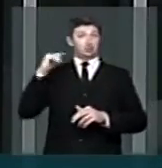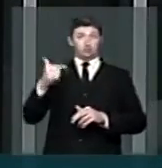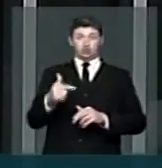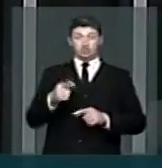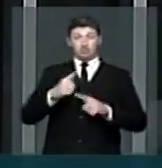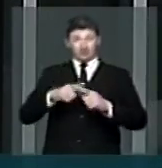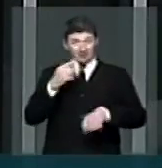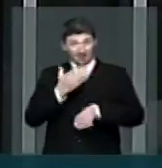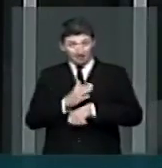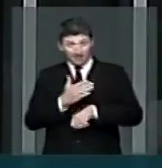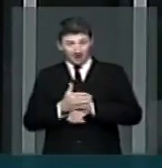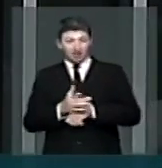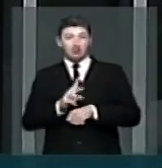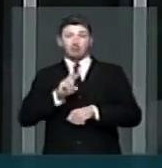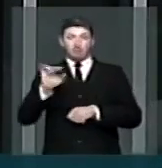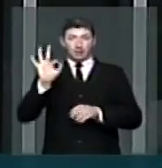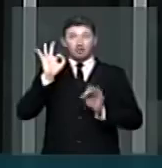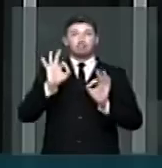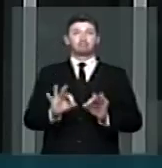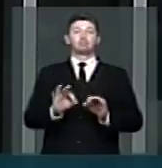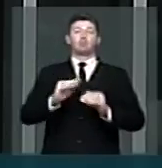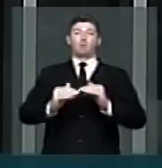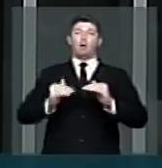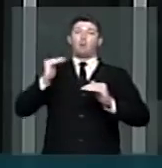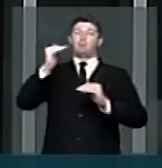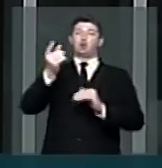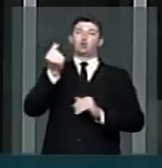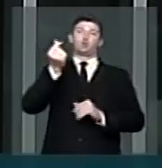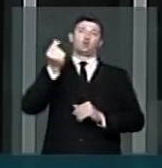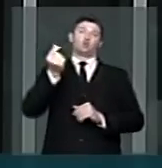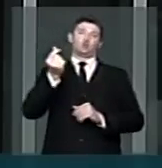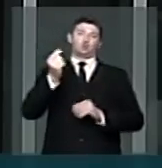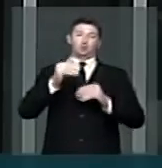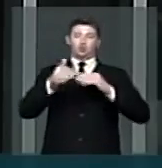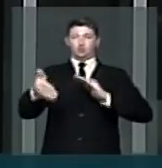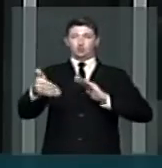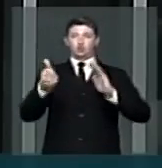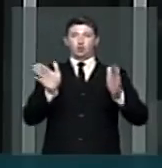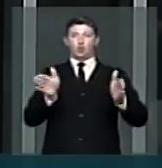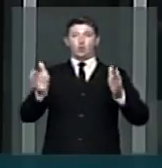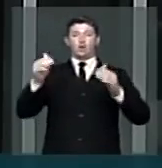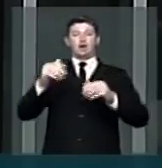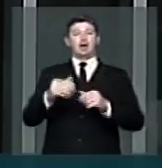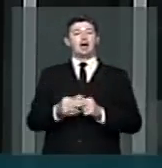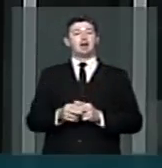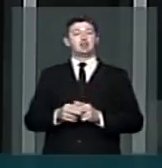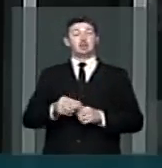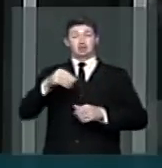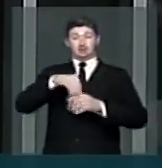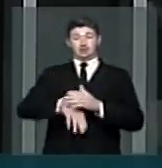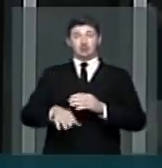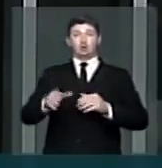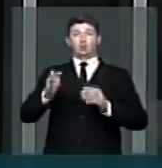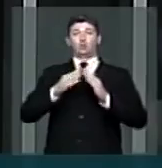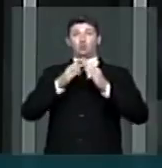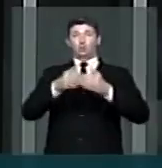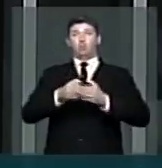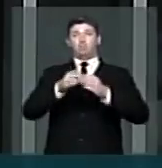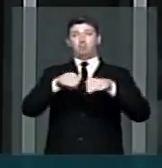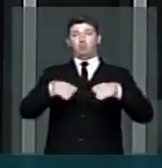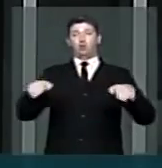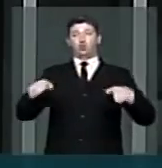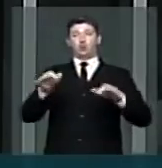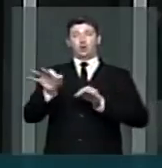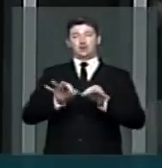prática acarretará sim um aumento do custo de contêiner ou de movimentação de carga dentro do porto organizado. Mas